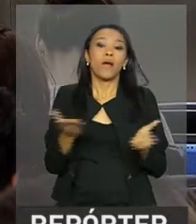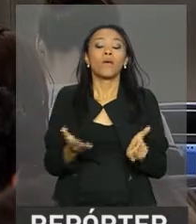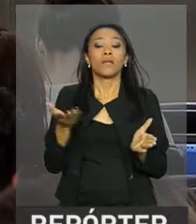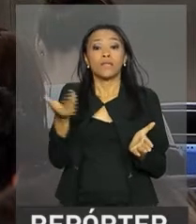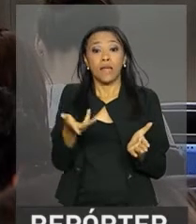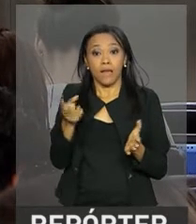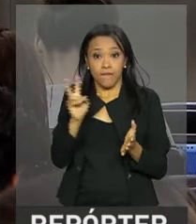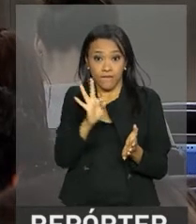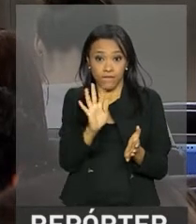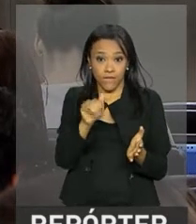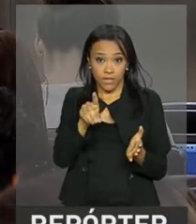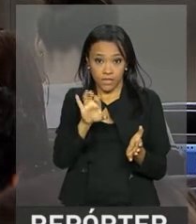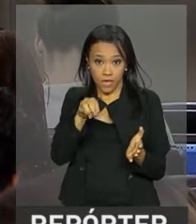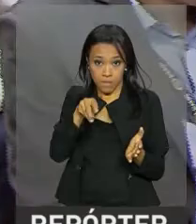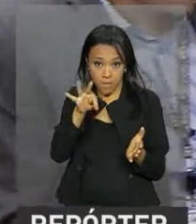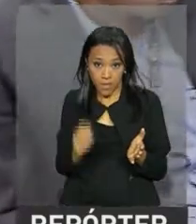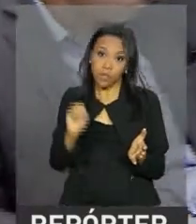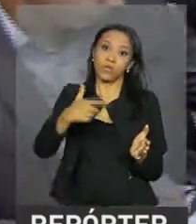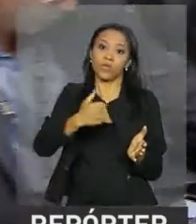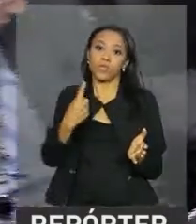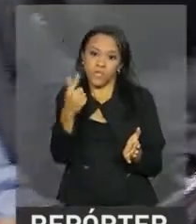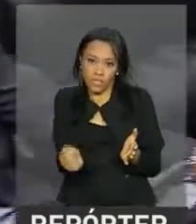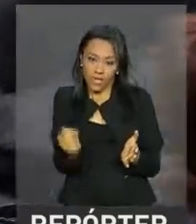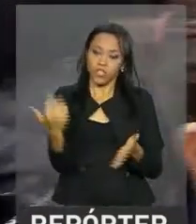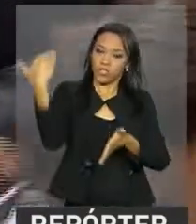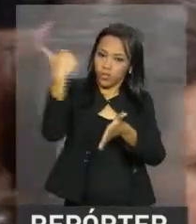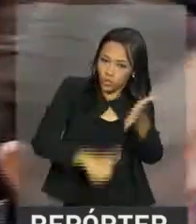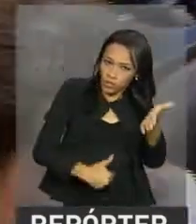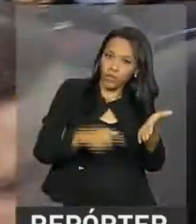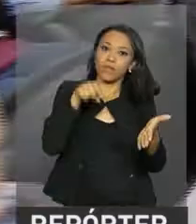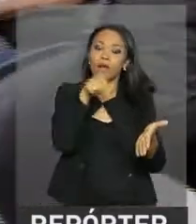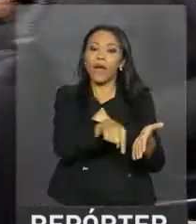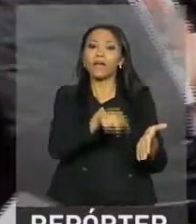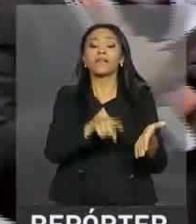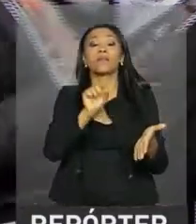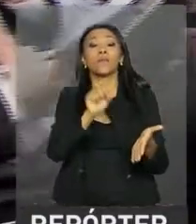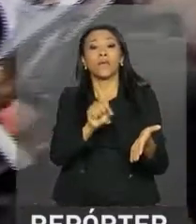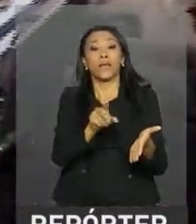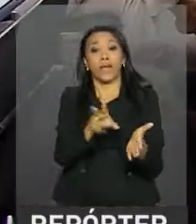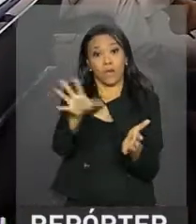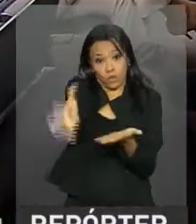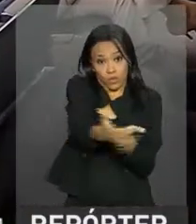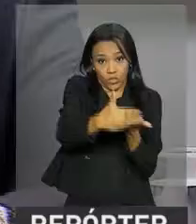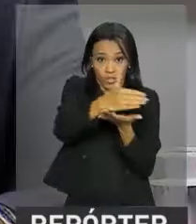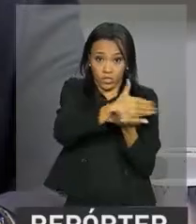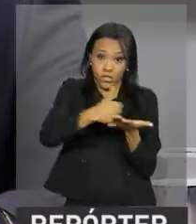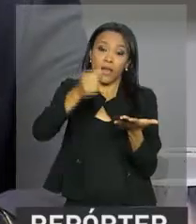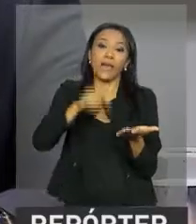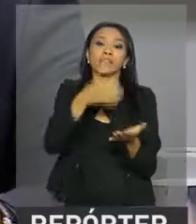de financiamento para 2017 descontadas as receitas previstas no orçamento é de